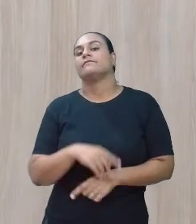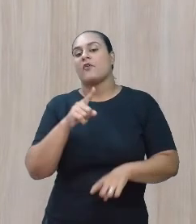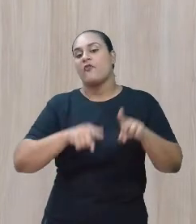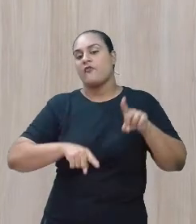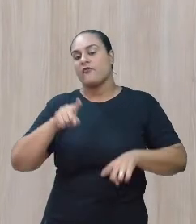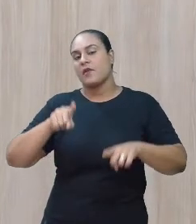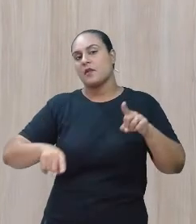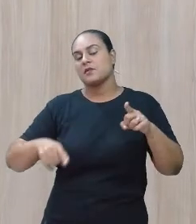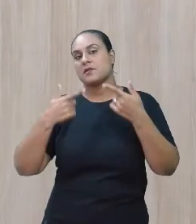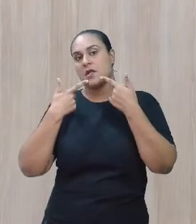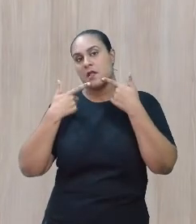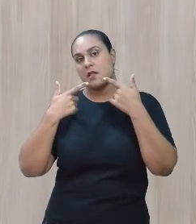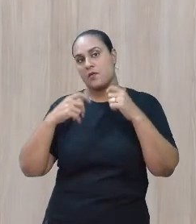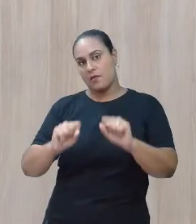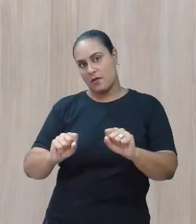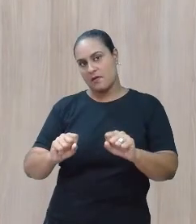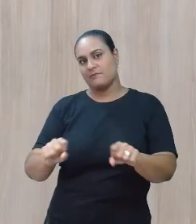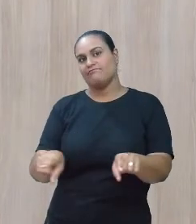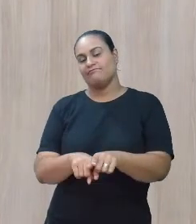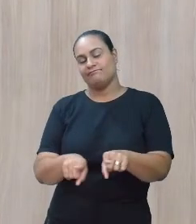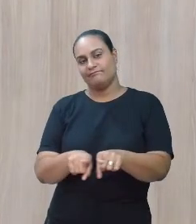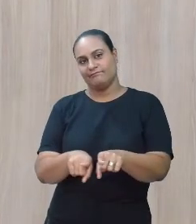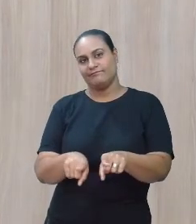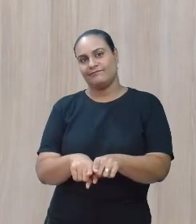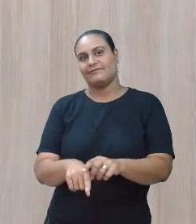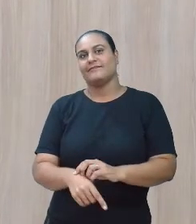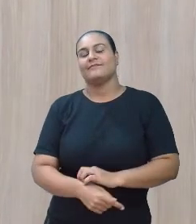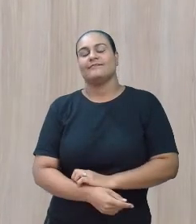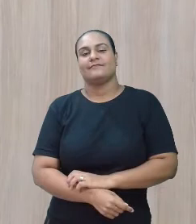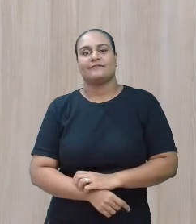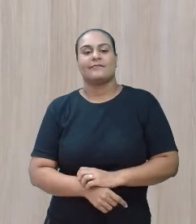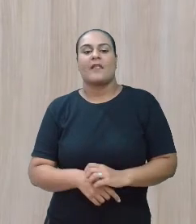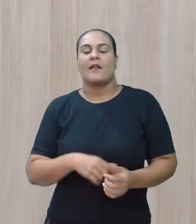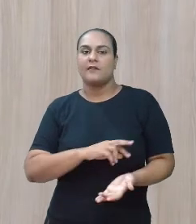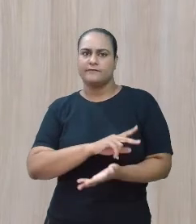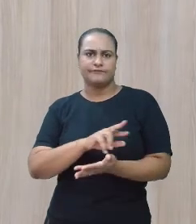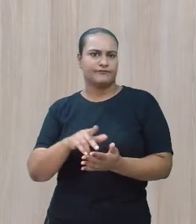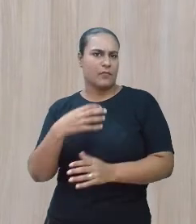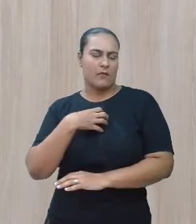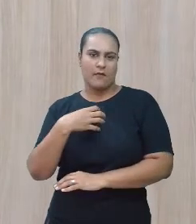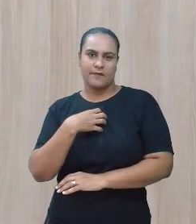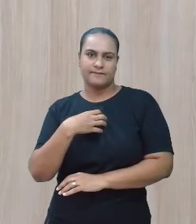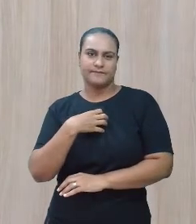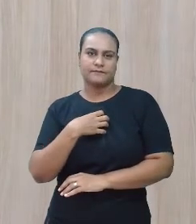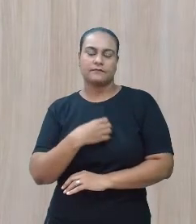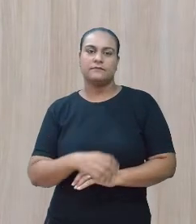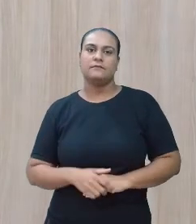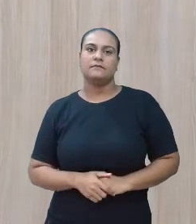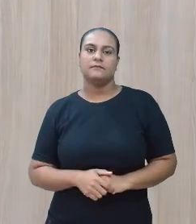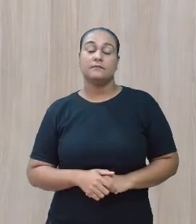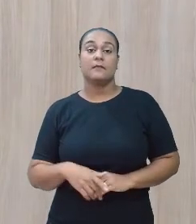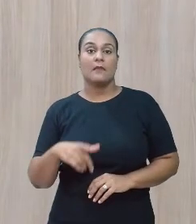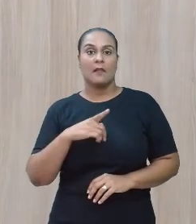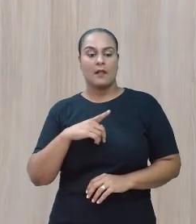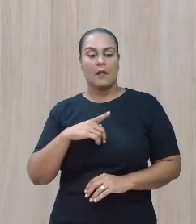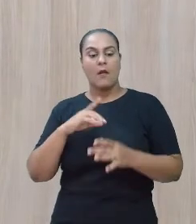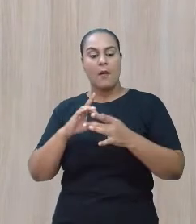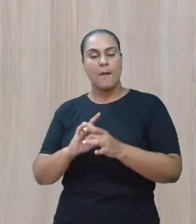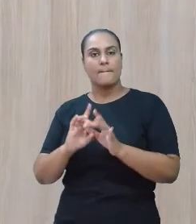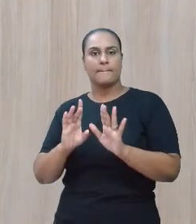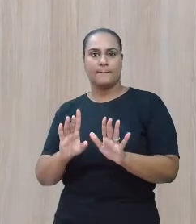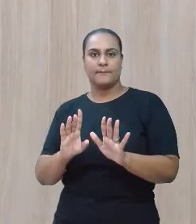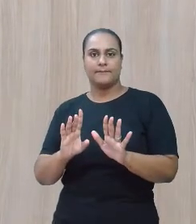você pode fazer o uso da variação linguística de diferentes formas, não é? Então, você tem essa